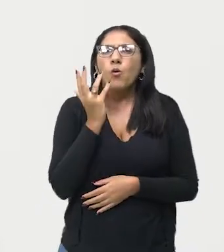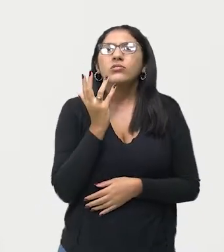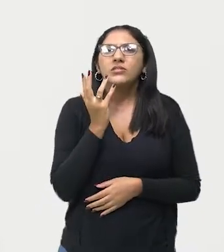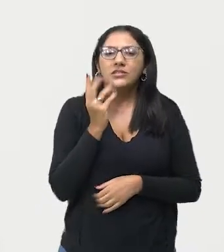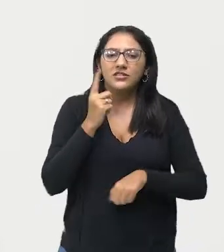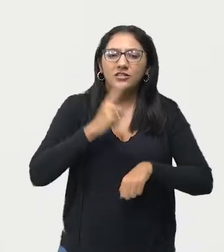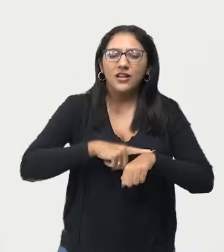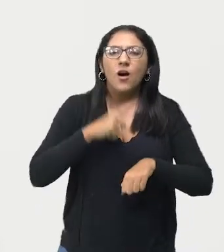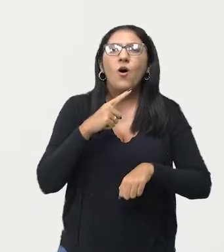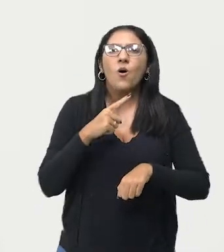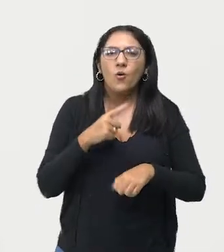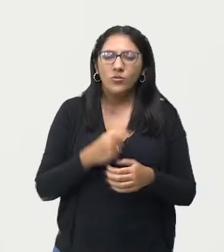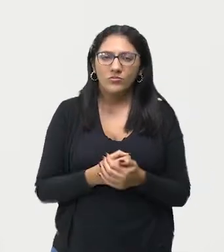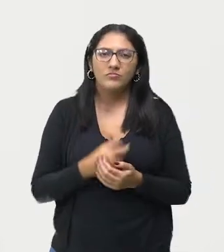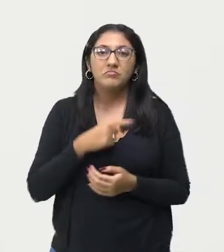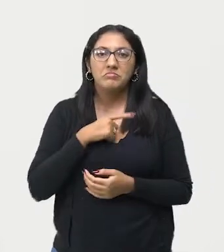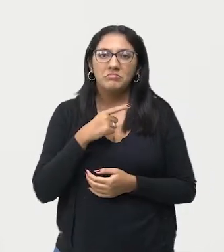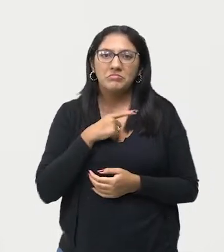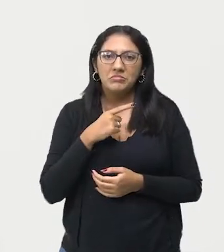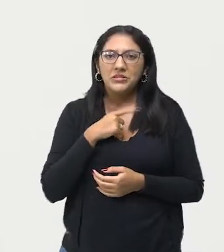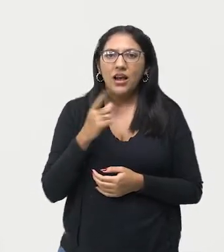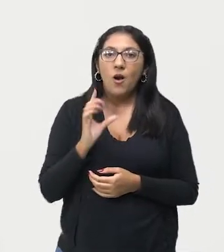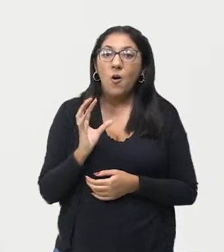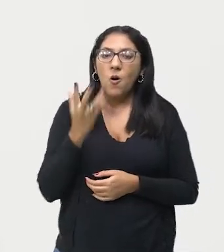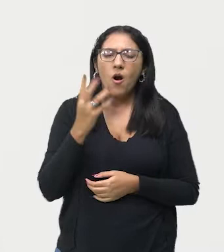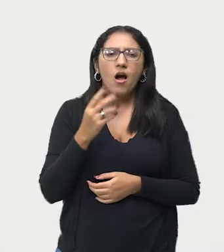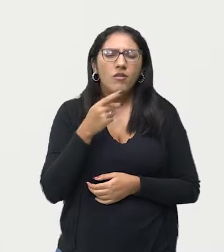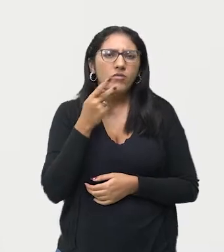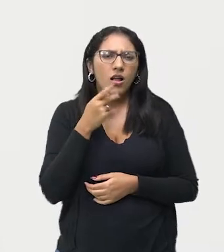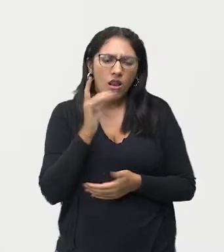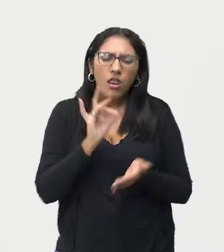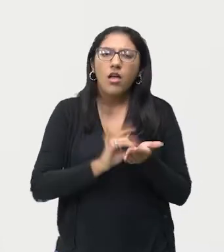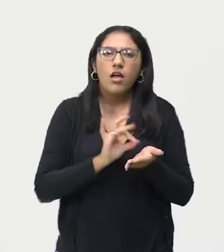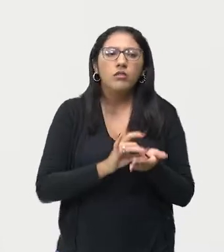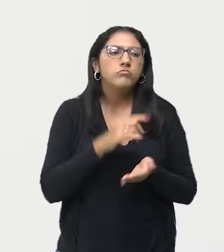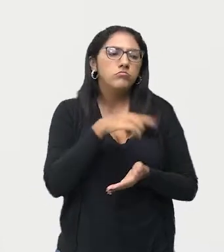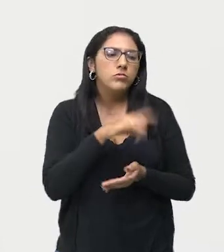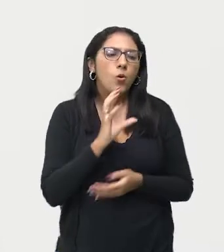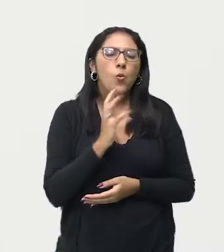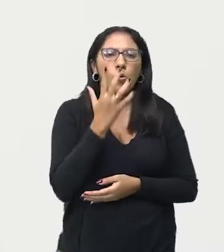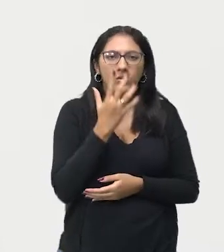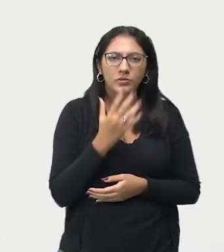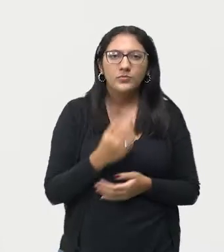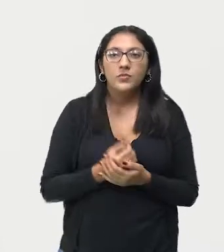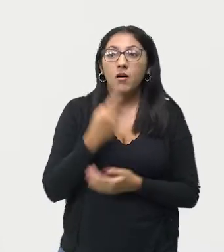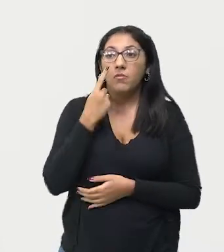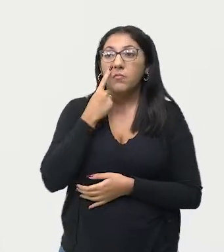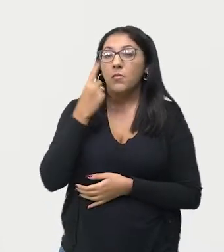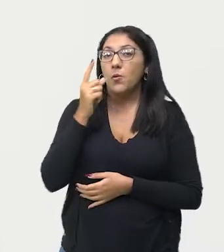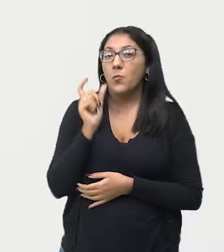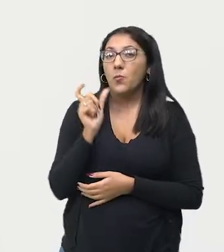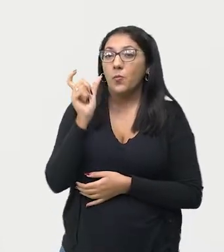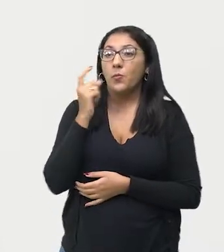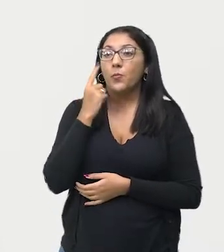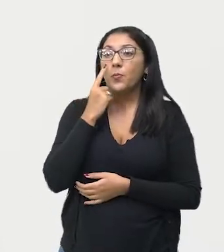acontecimento cuja ocorrência pode ser comprovada. Olhem aqui a palavra,